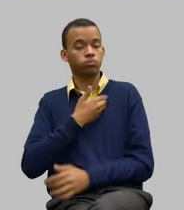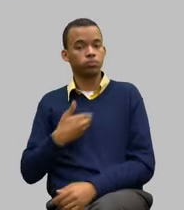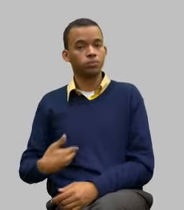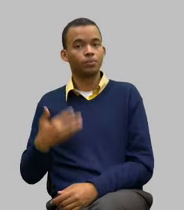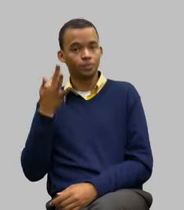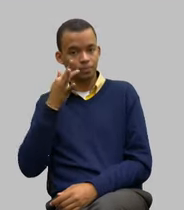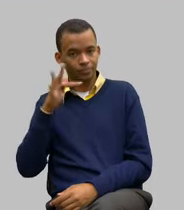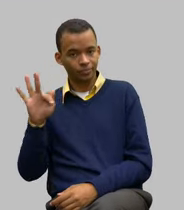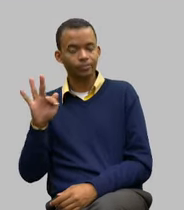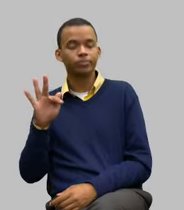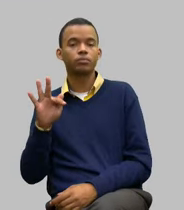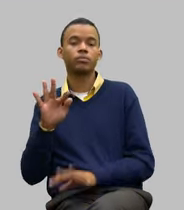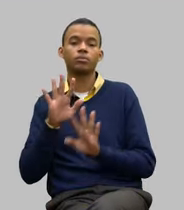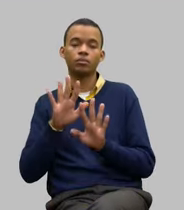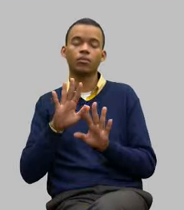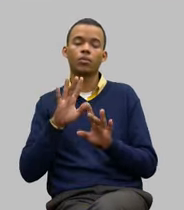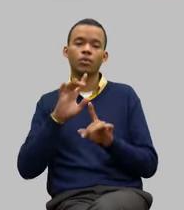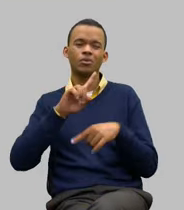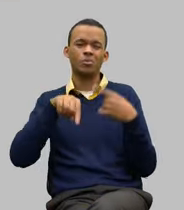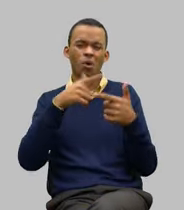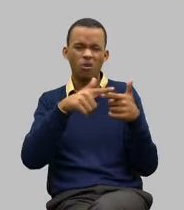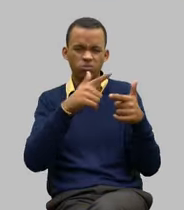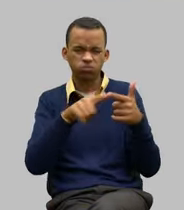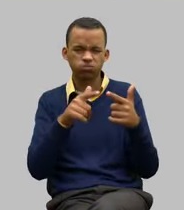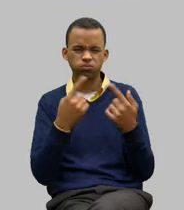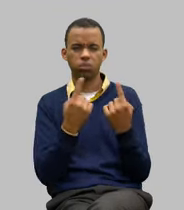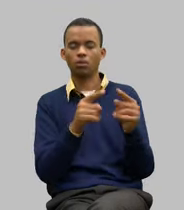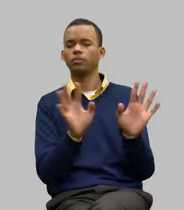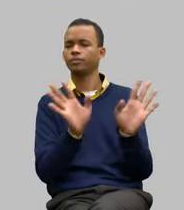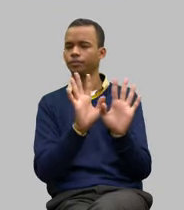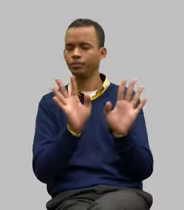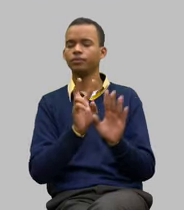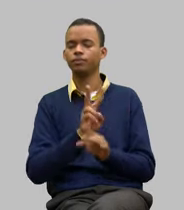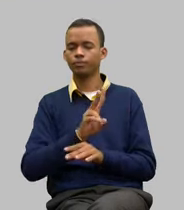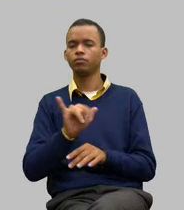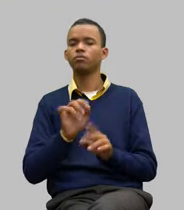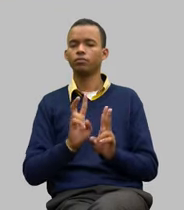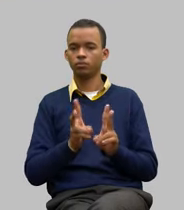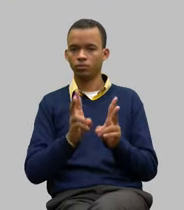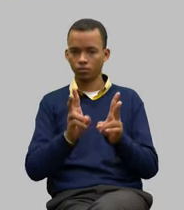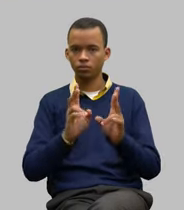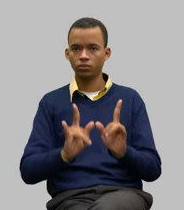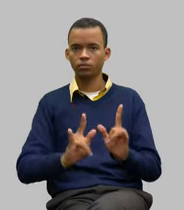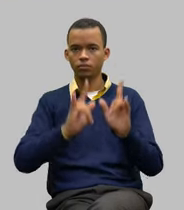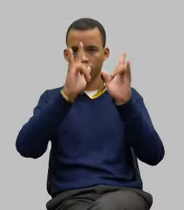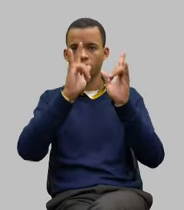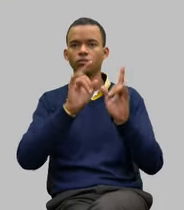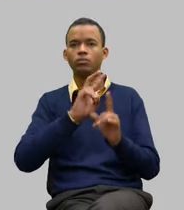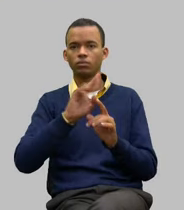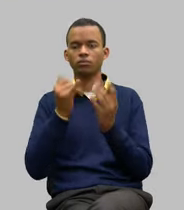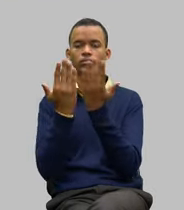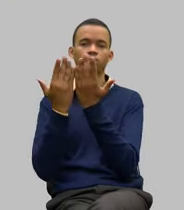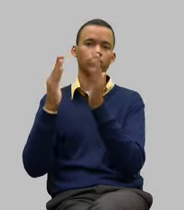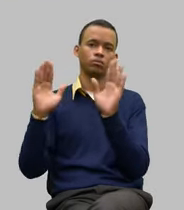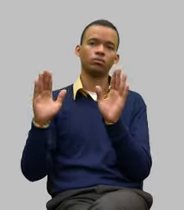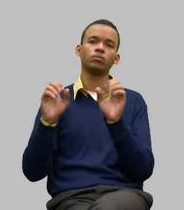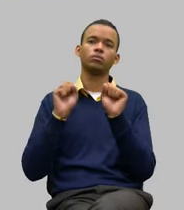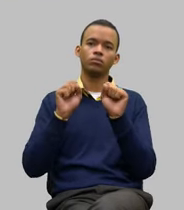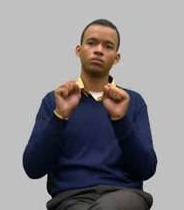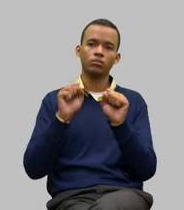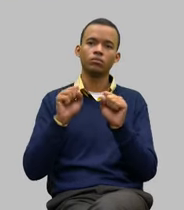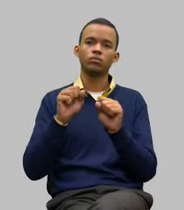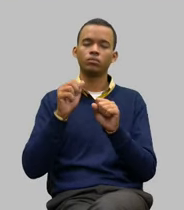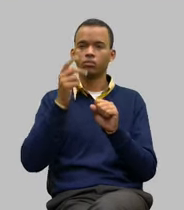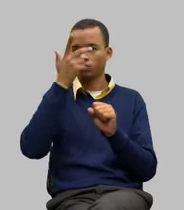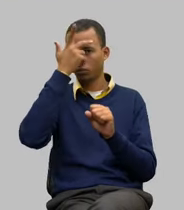vão interferir no fundo e exatamente aquilo que acontece dentro das nossas unidades nós vamos continuar de portas abertas atender todos aqueles que